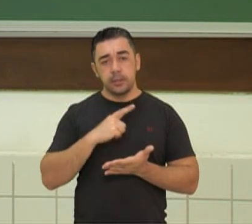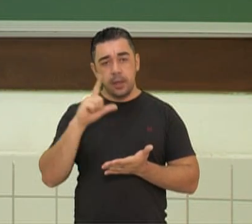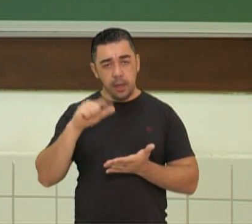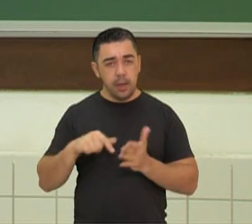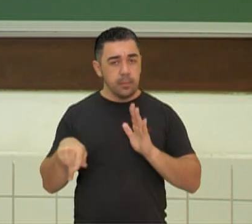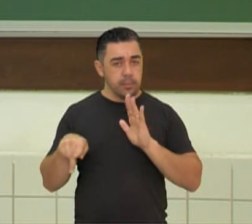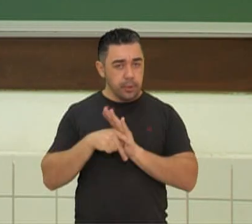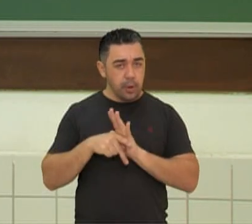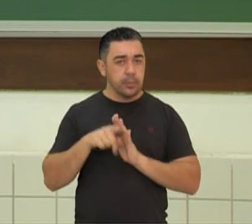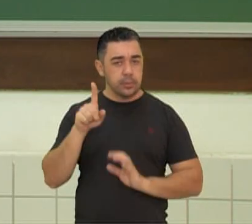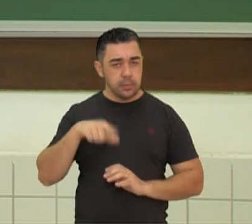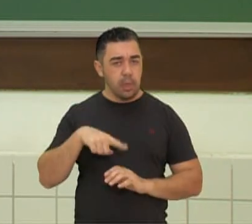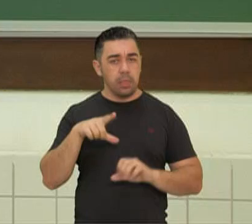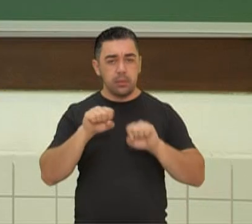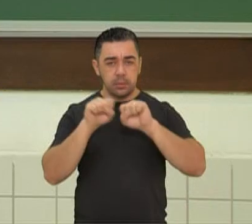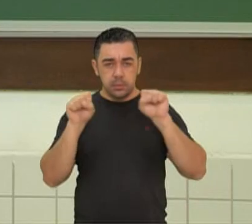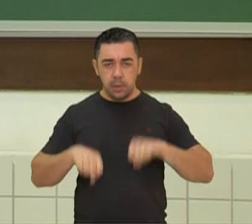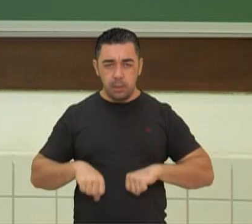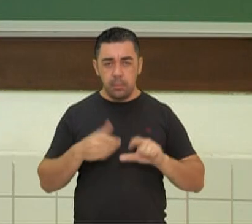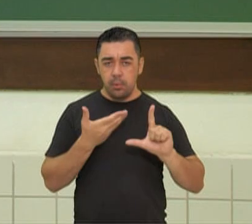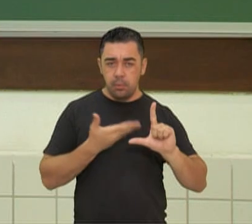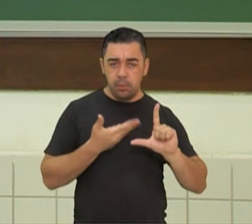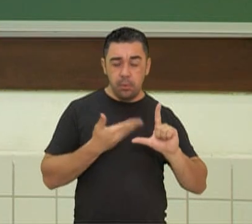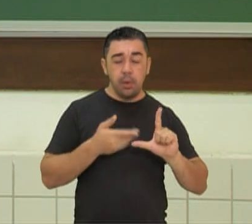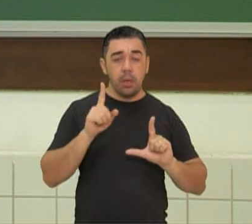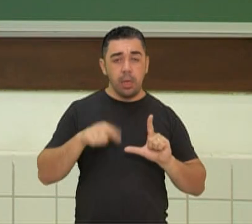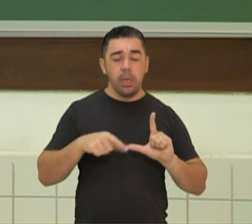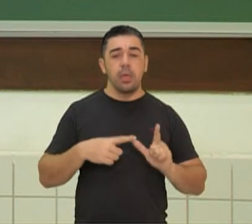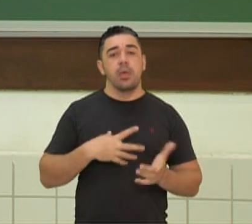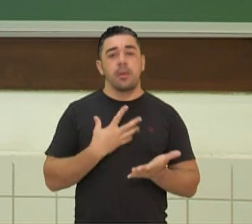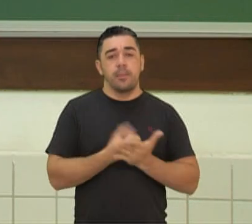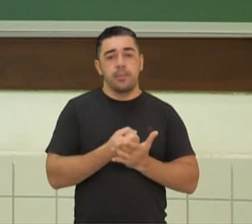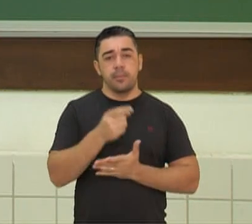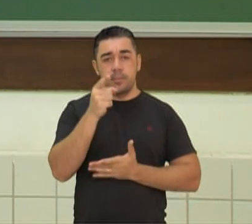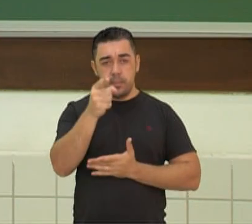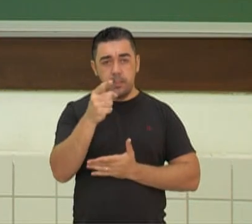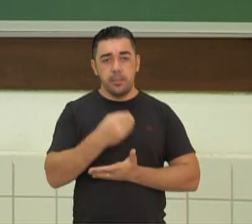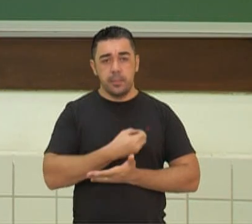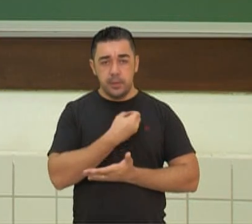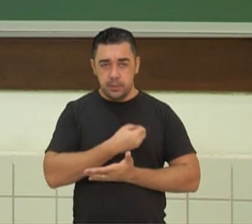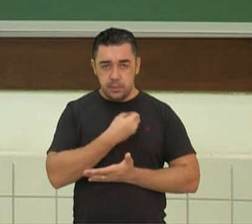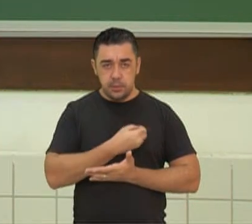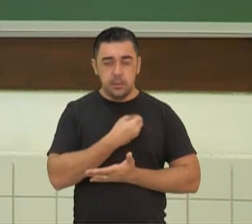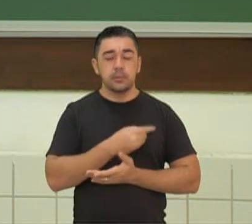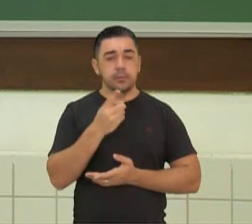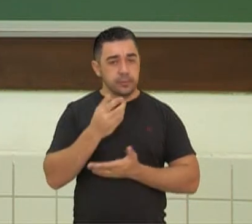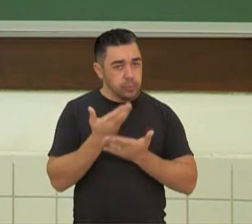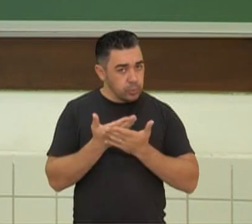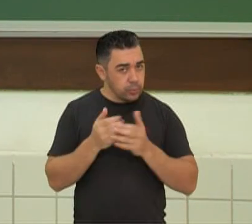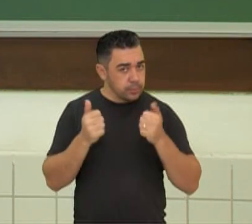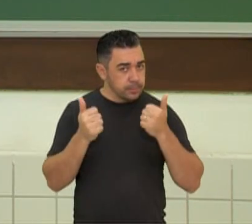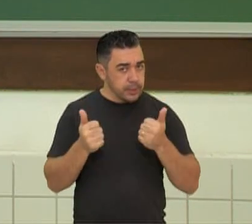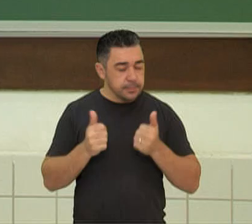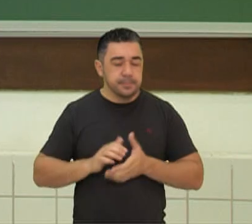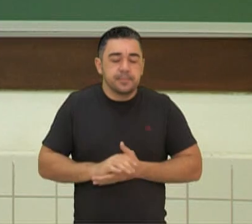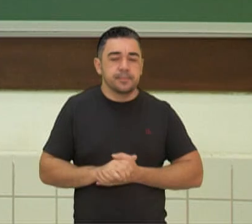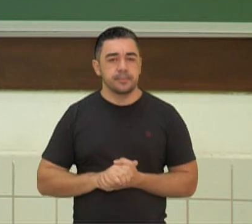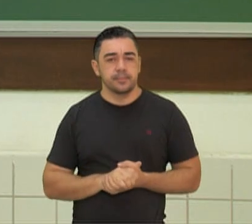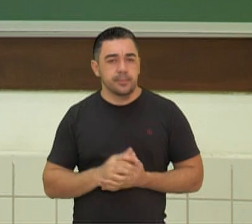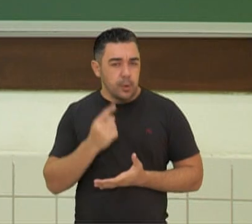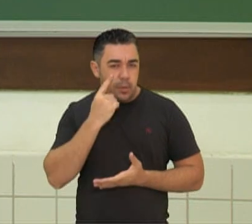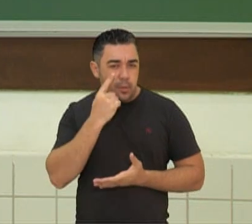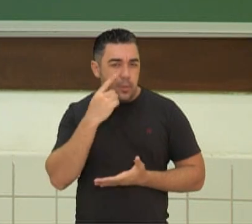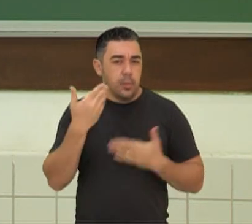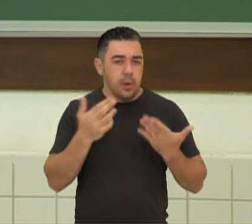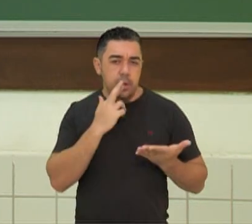CED, tá? Essas atividades, elas vão validar a presença de vocês e os estudos também, tudo bem? Vamos verificar